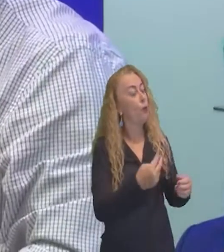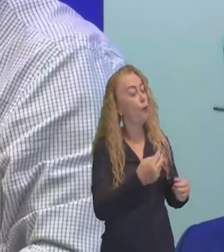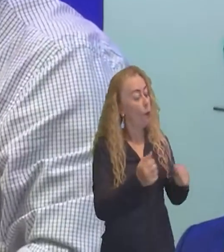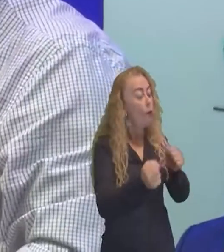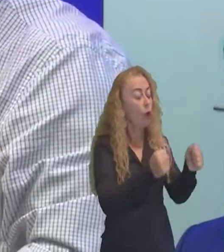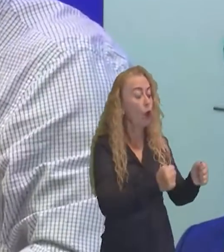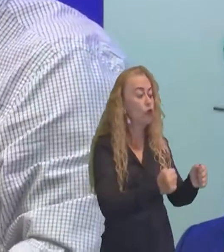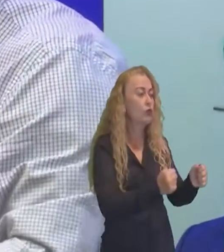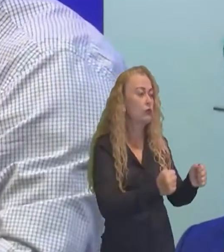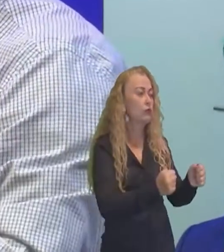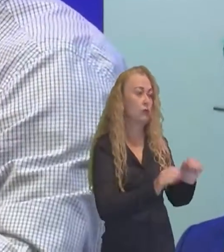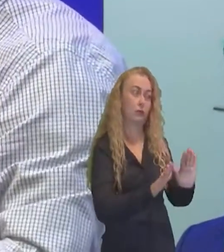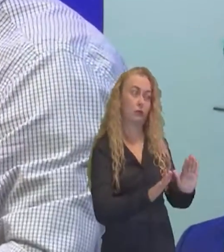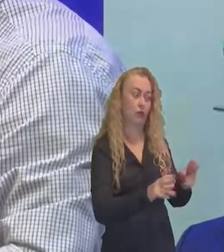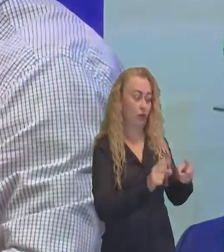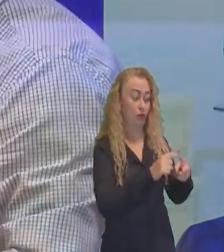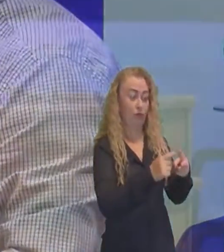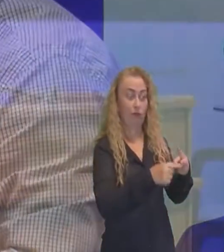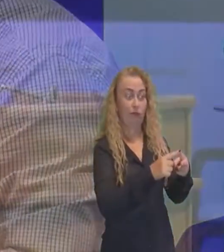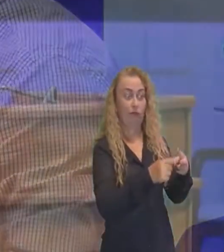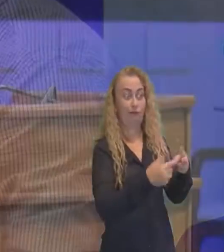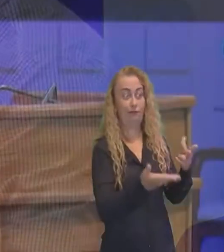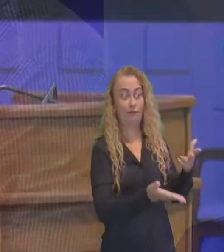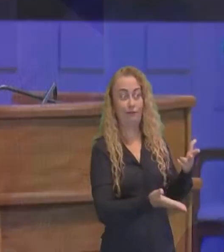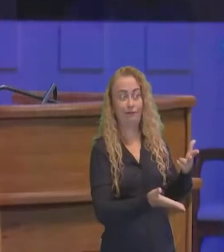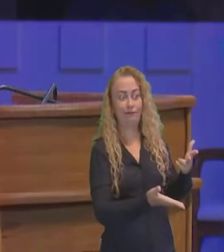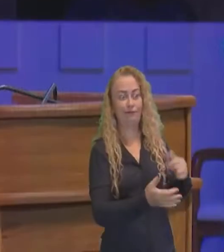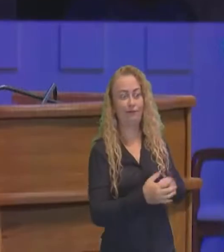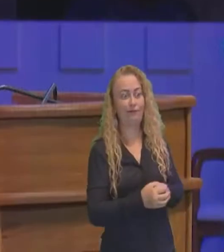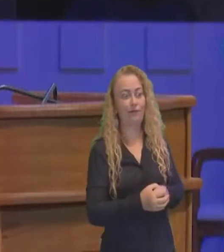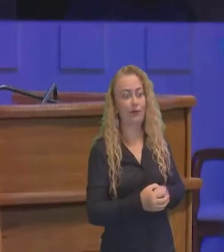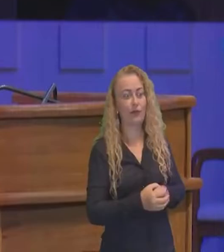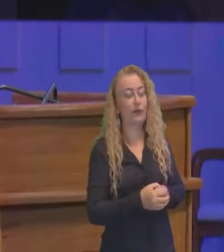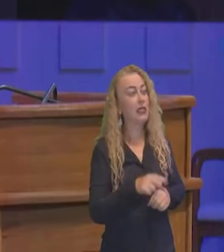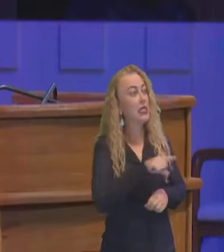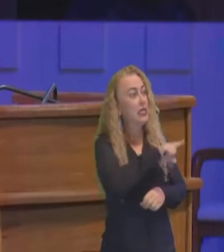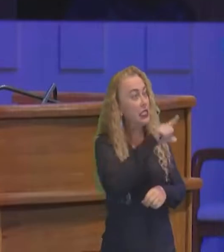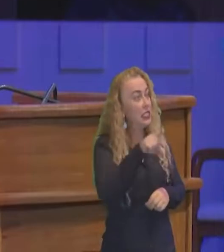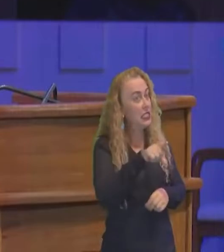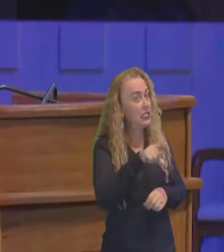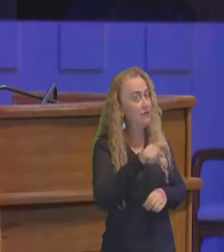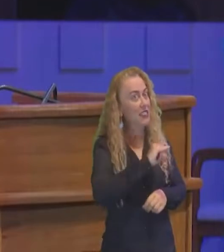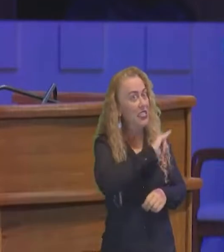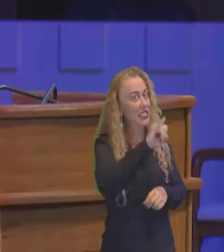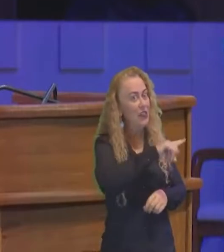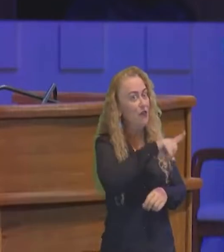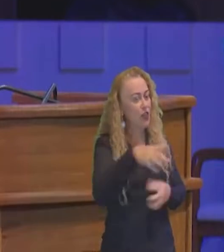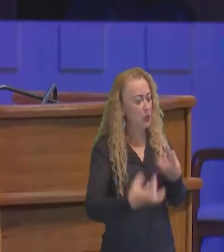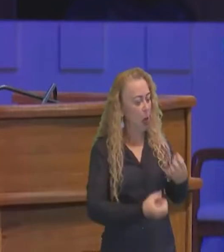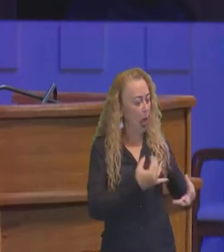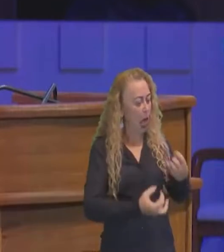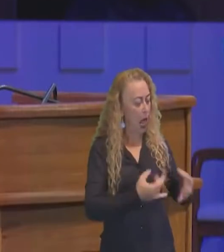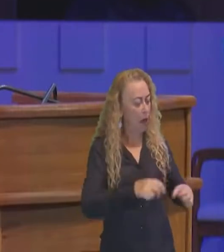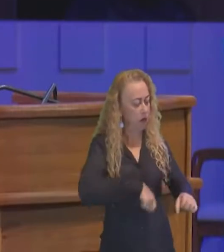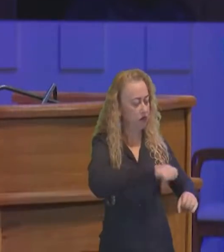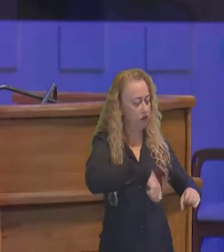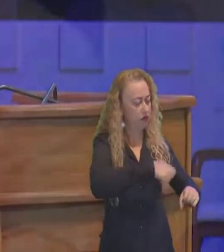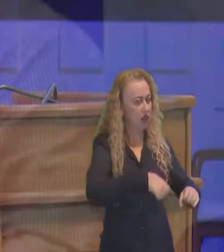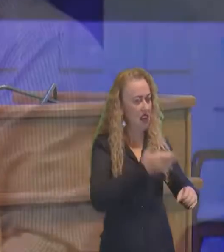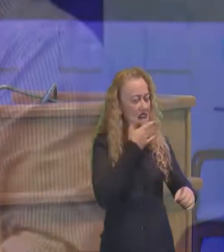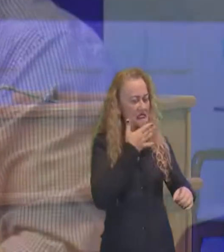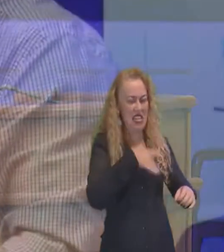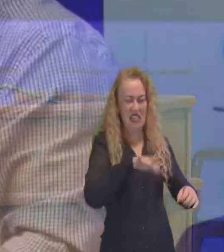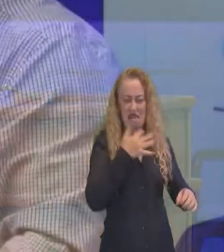coisas, não é? Então veja, pobres das irmãs daquela época, se queimasse o frango, o marido fosse provar o frango e tivesse